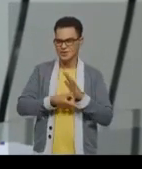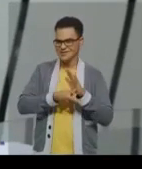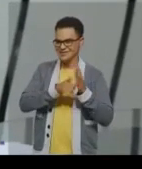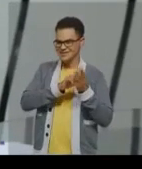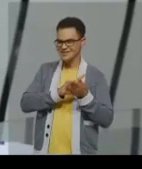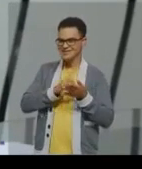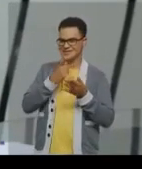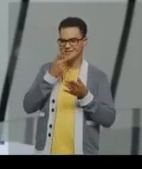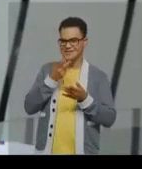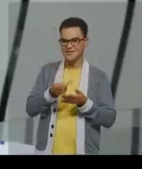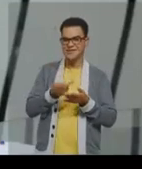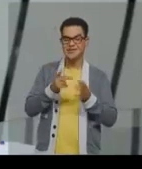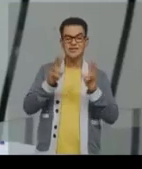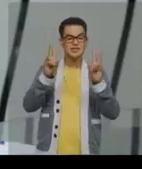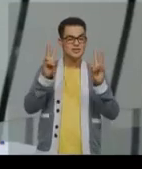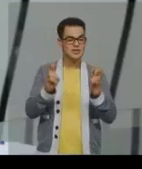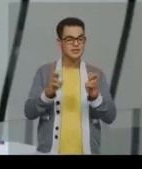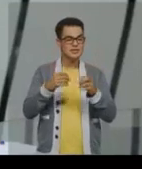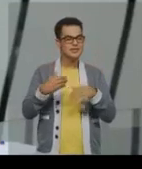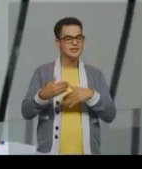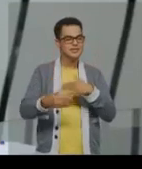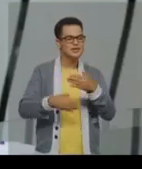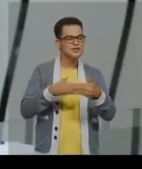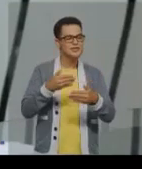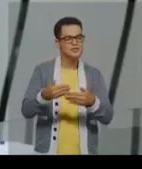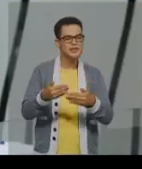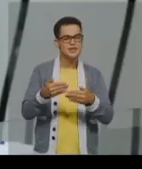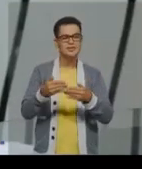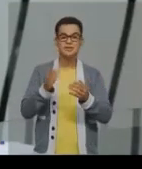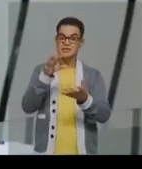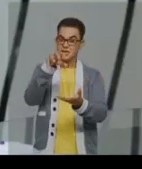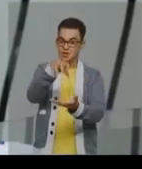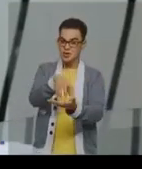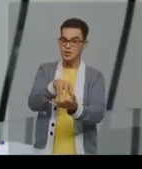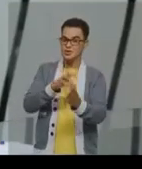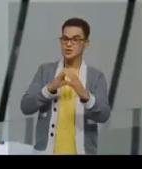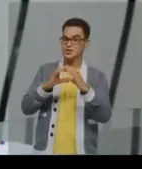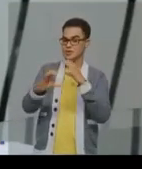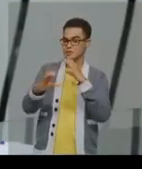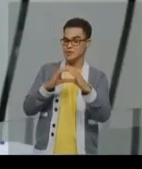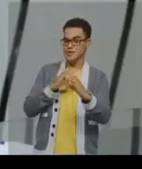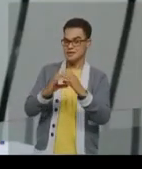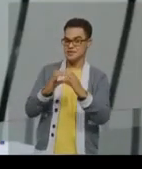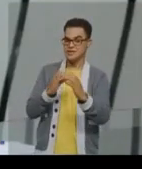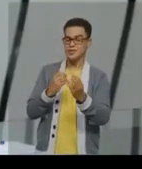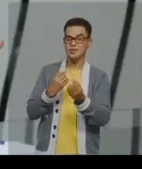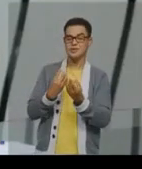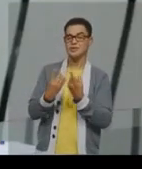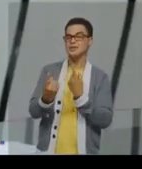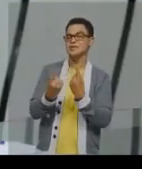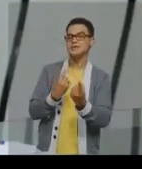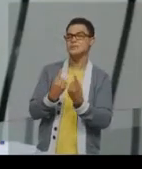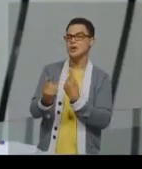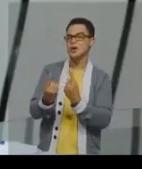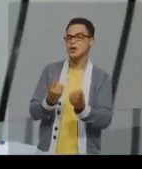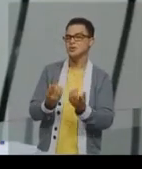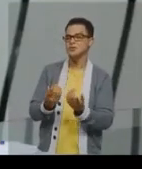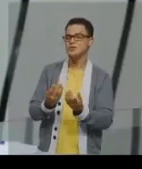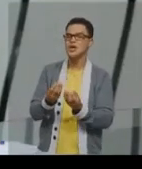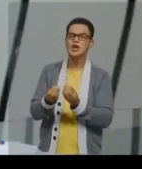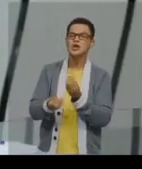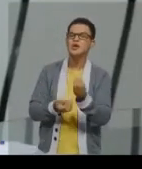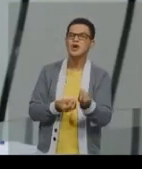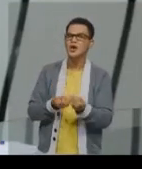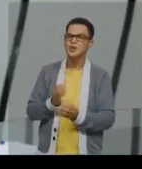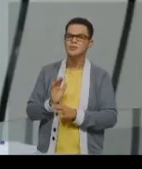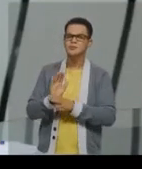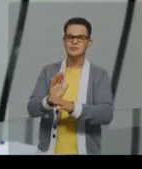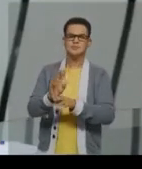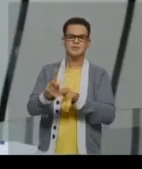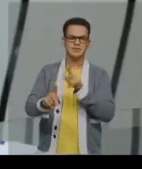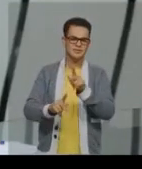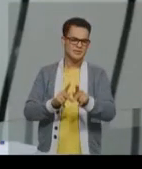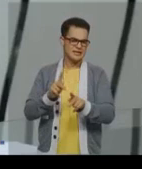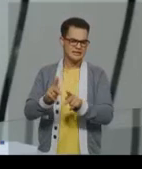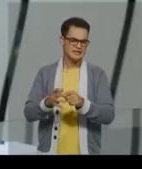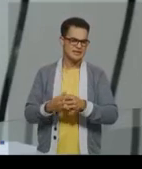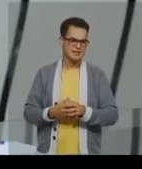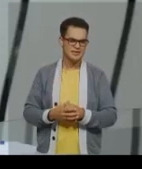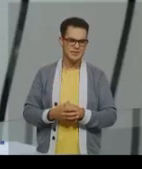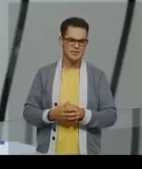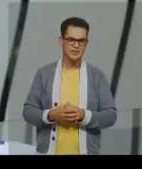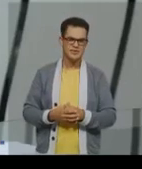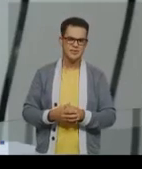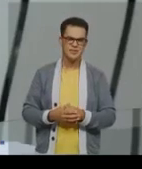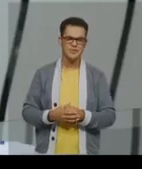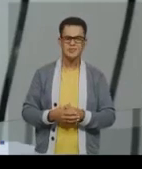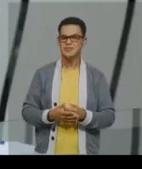do desenvolvimento do setor de comunicação e do setor de transporte. De que forma que isso ajuda a população, né? Quanto que é mais